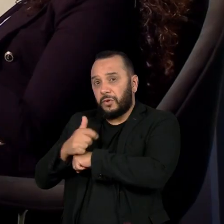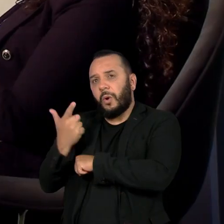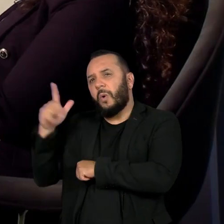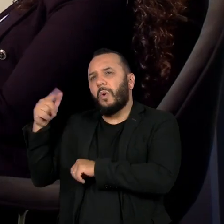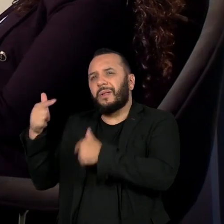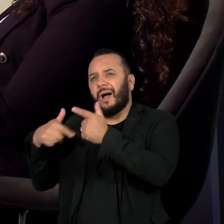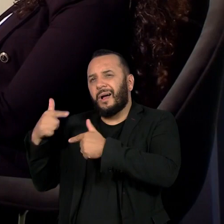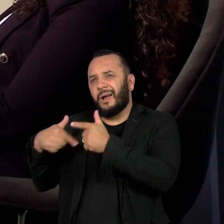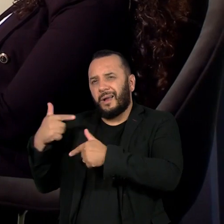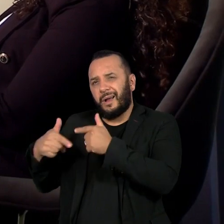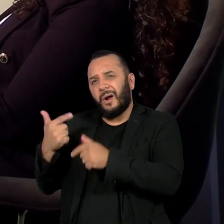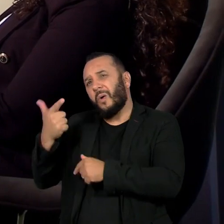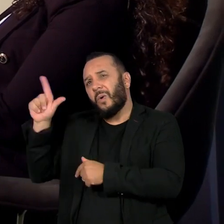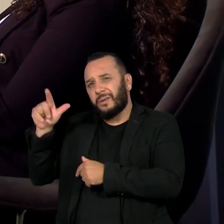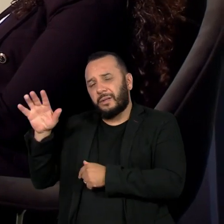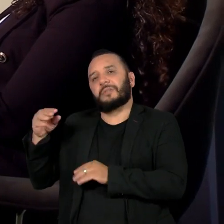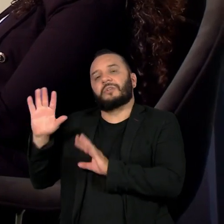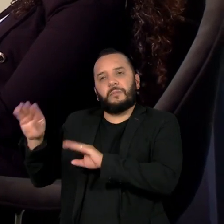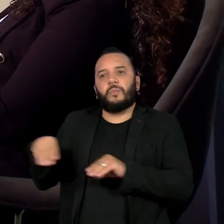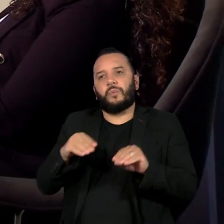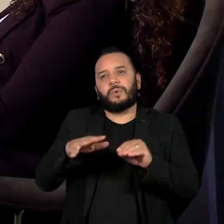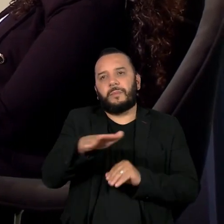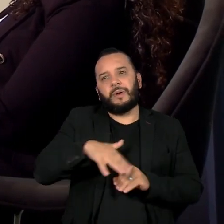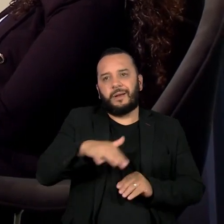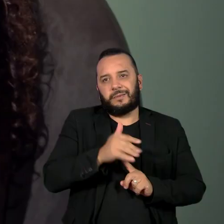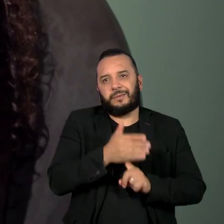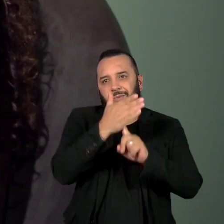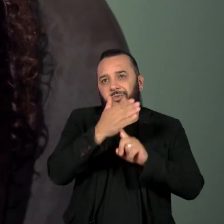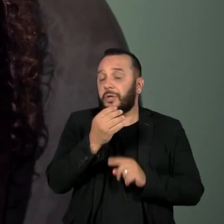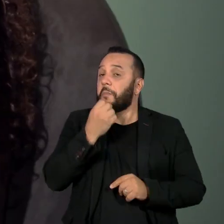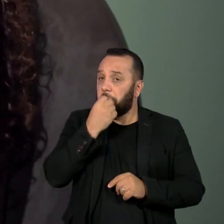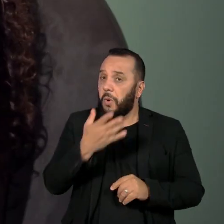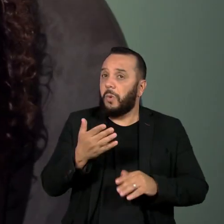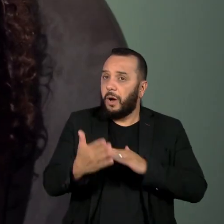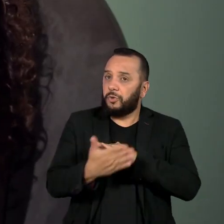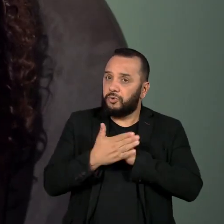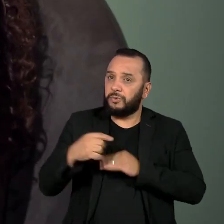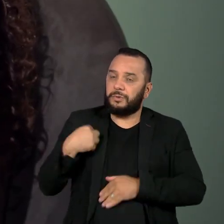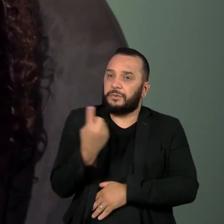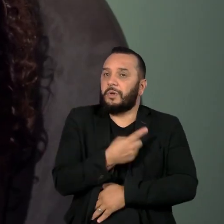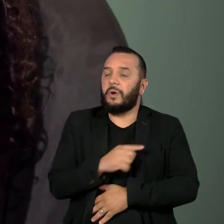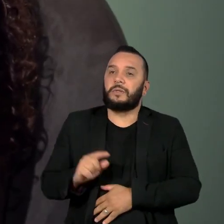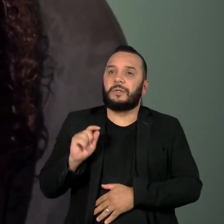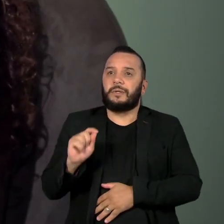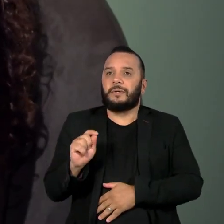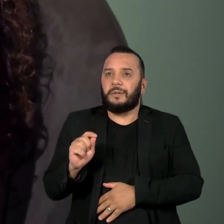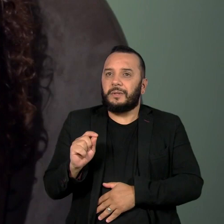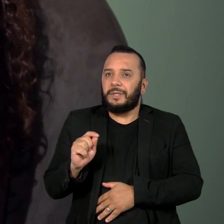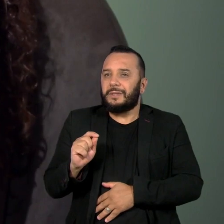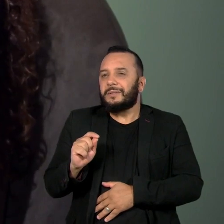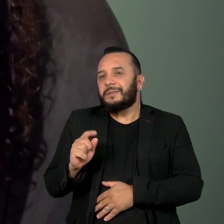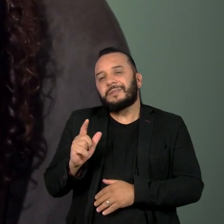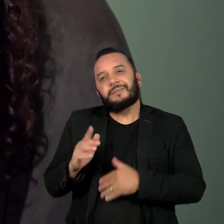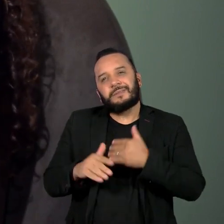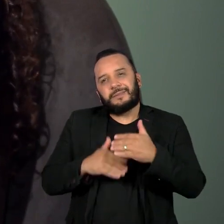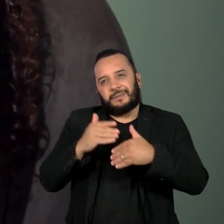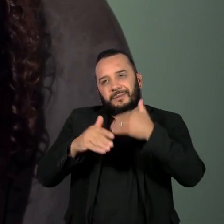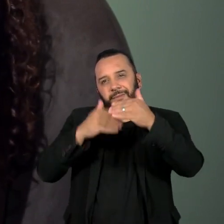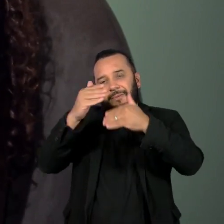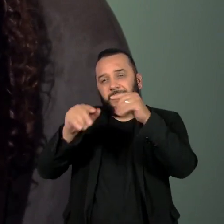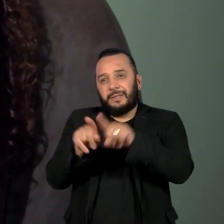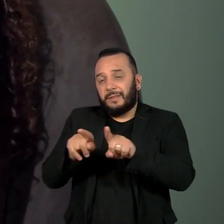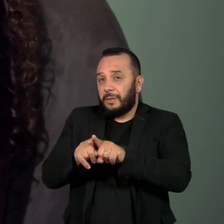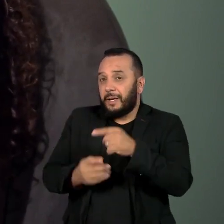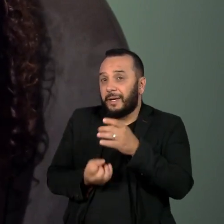outras áreas para a área de tecnologia, o que é muito bom, porque ajuda a gente não só em termos de desenvolver,